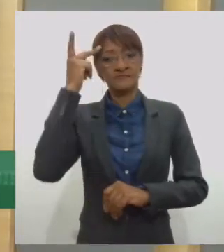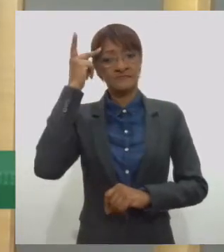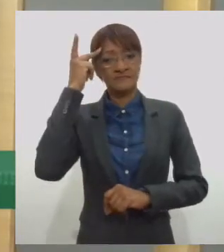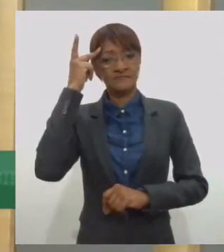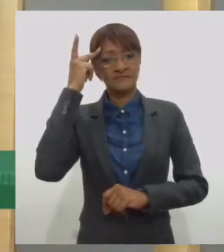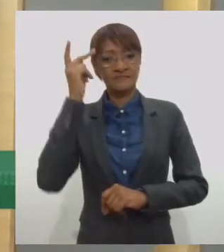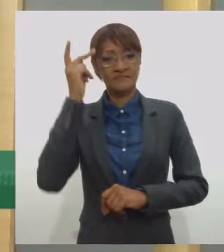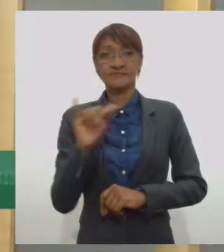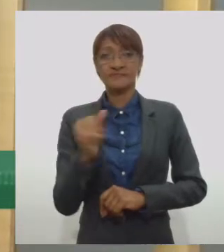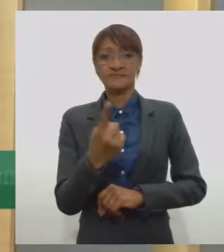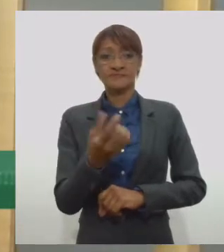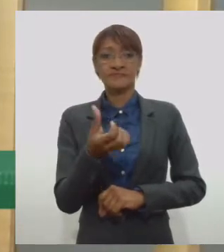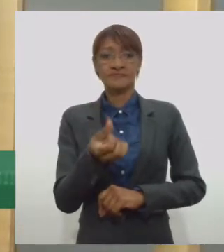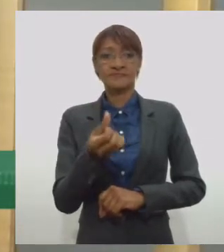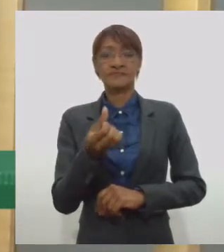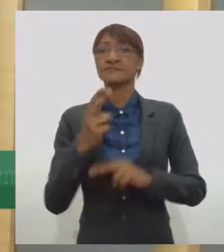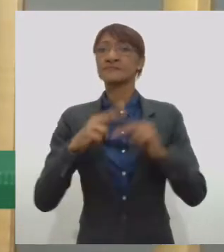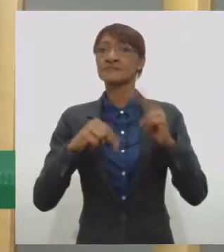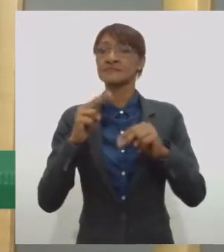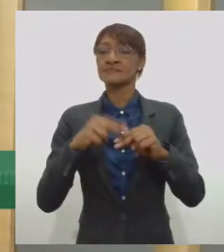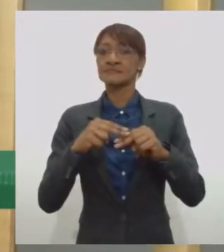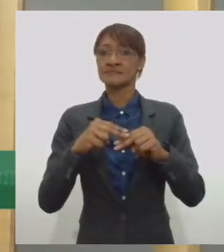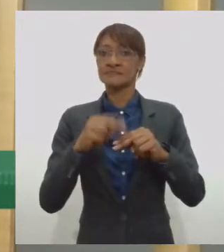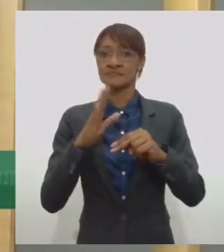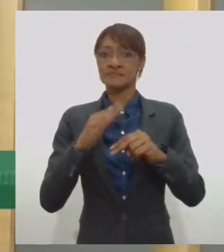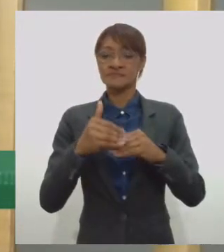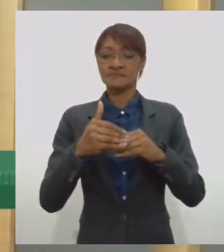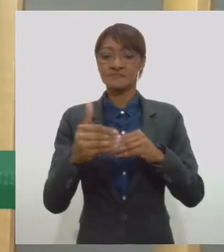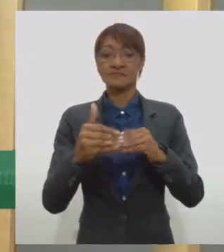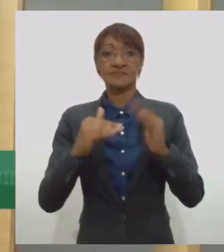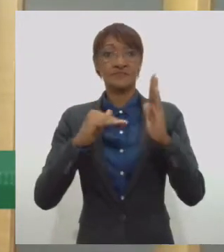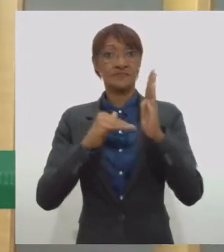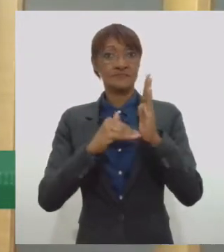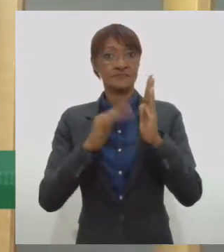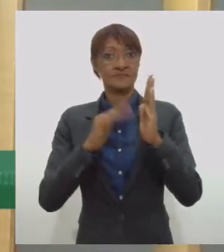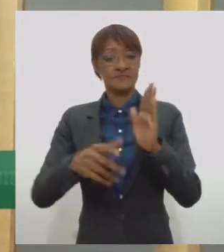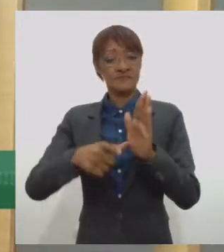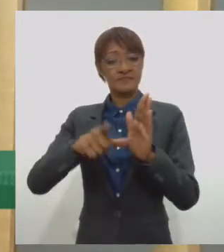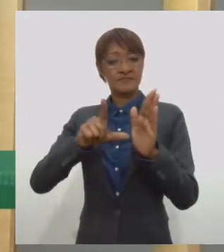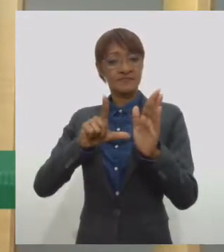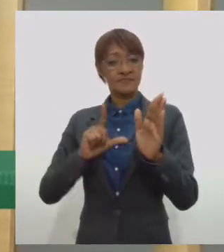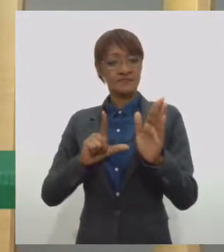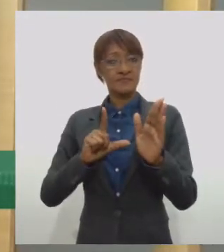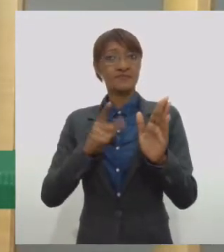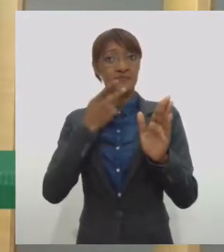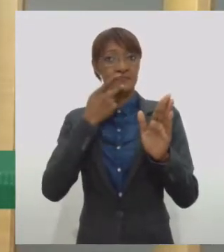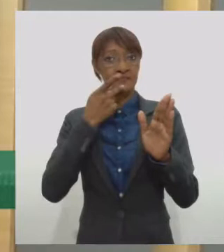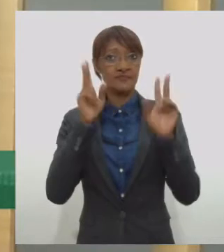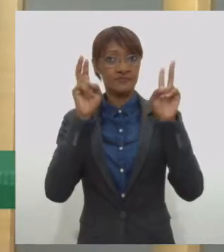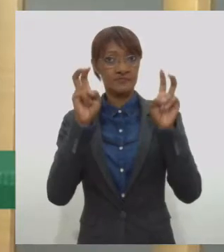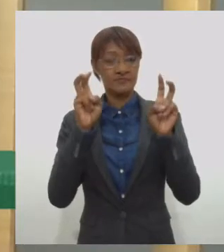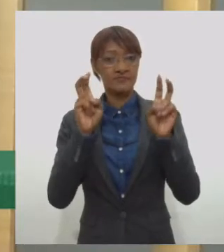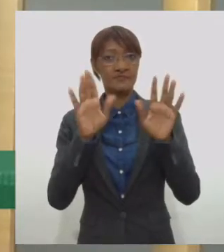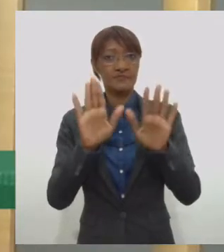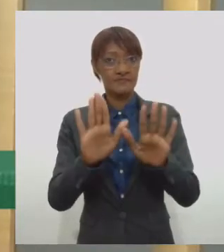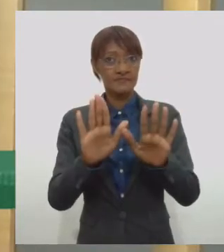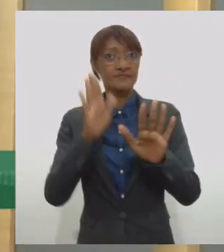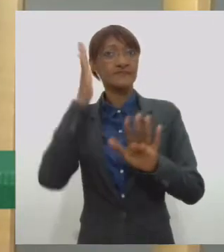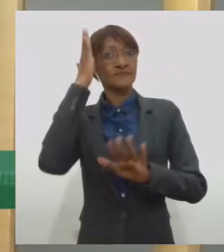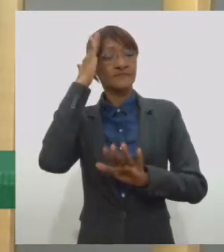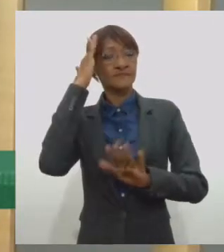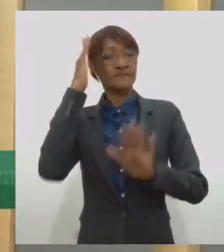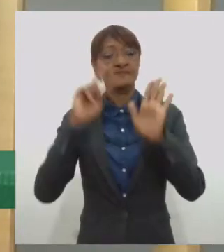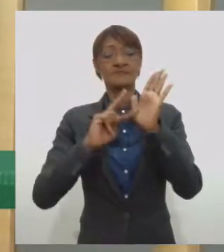de junho, e daí seguiu para o Senado Federal. Antes de avançar nesse tema, vamos primeiro entender o que